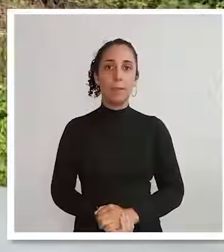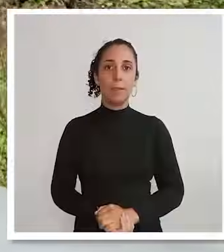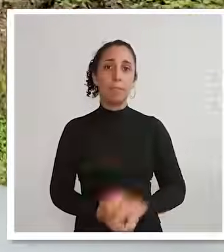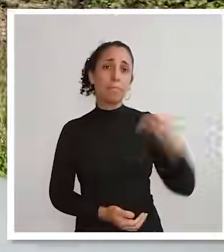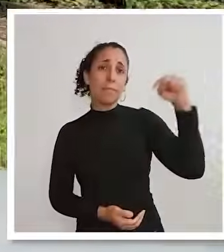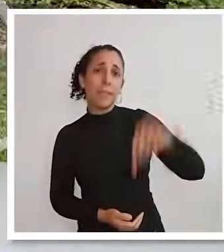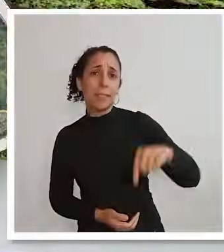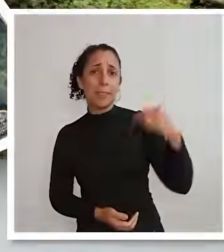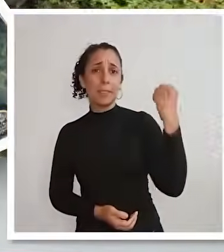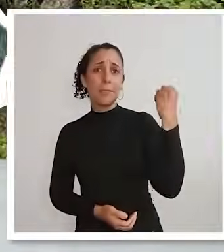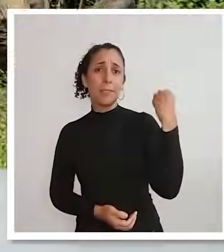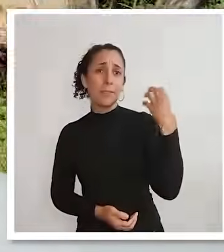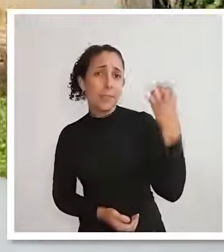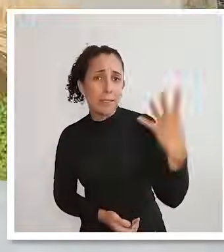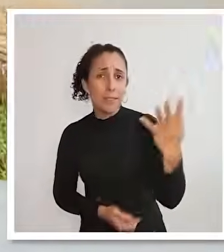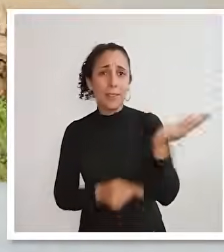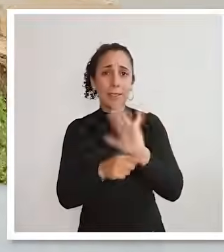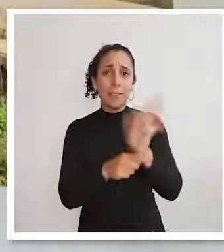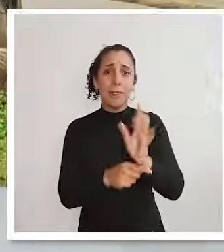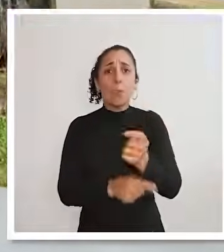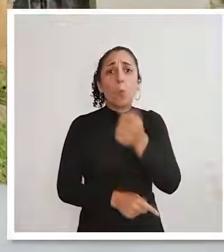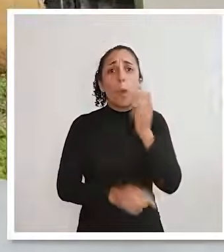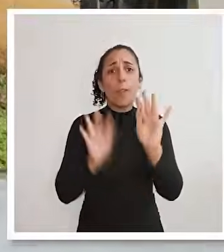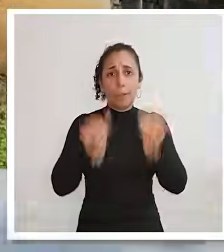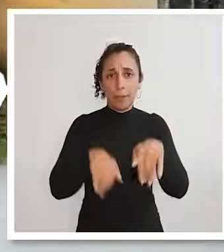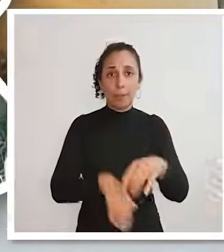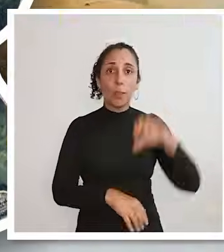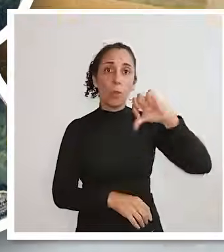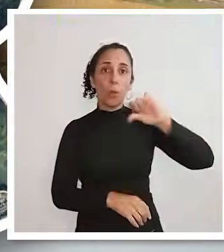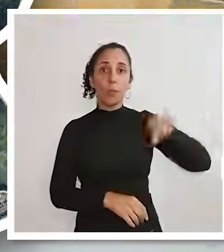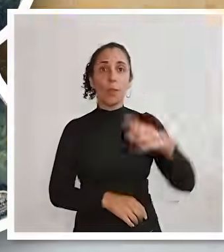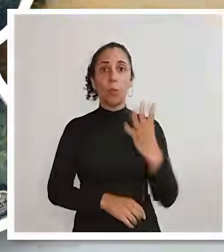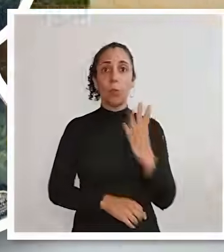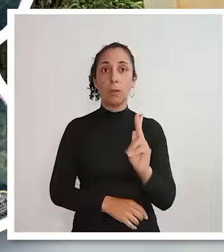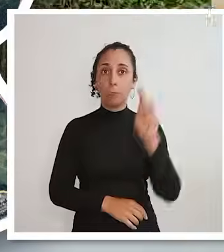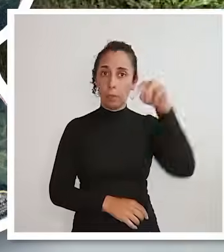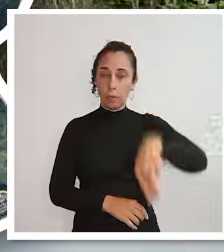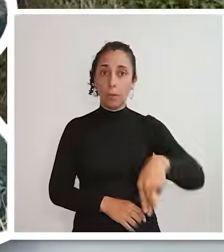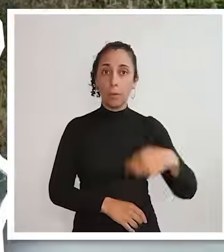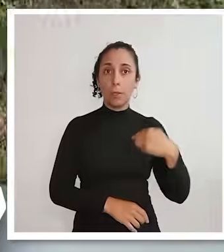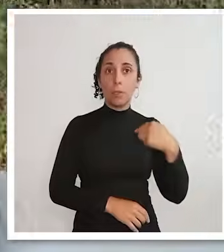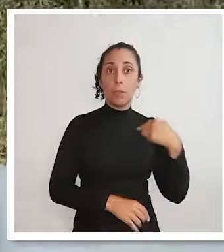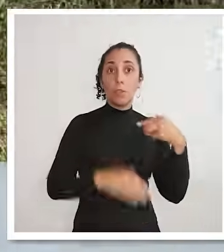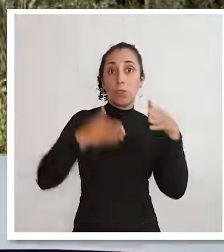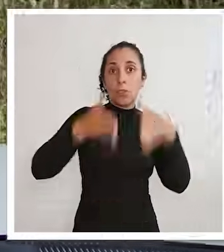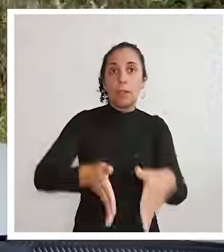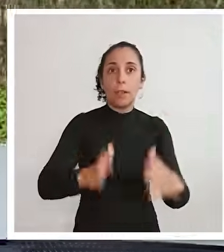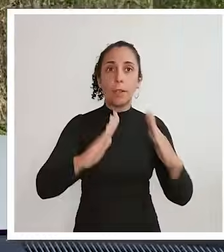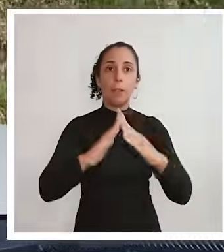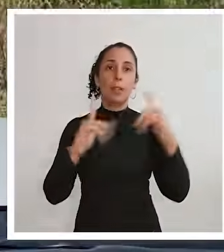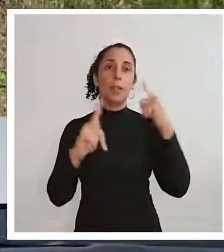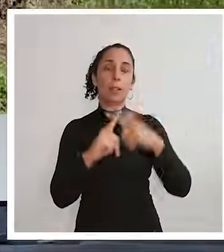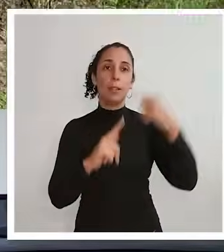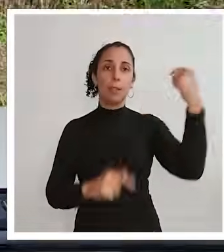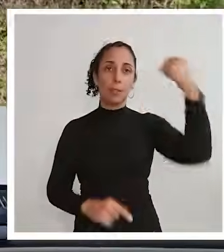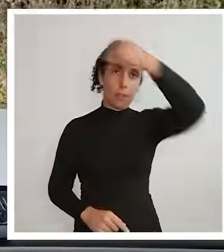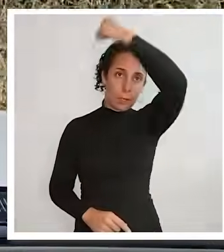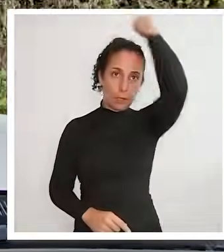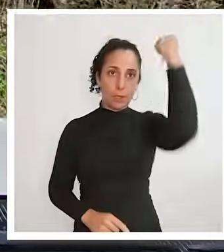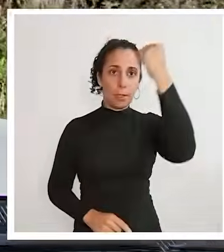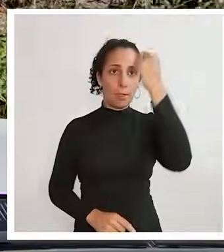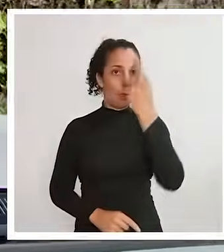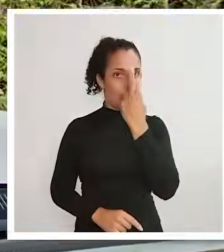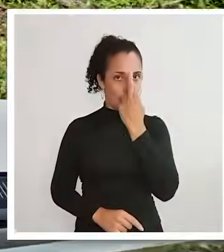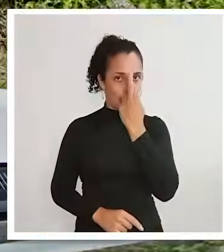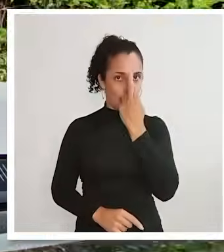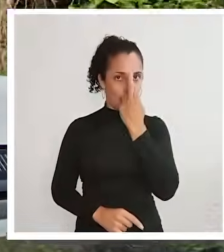E a nossa trip está chegando ao fim. 9,4 quilômetros depois da ponte sobre o córrego Louriçal, a gente chega à igreja de